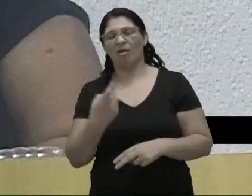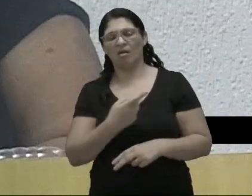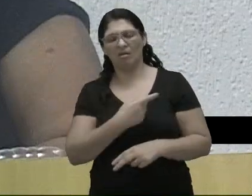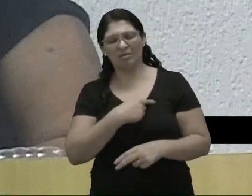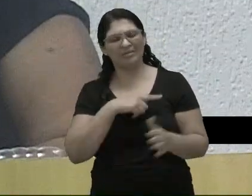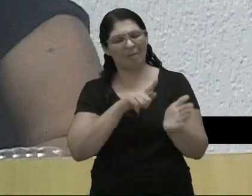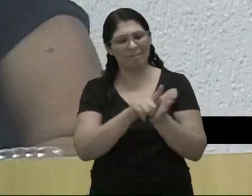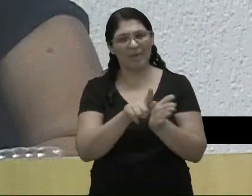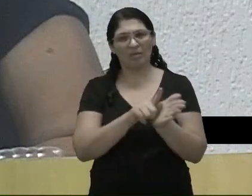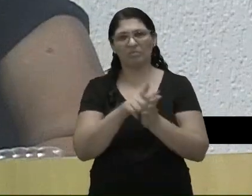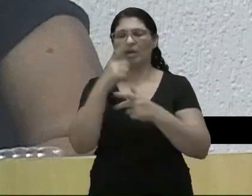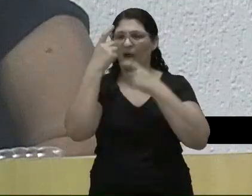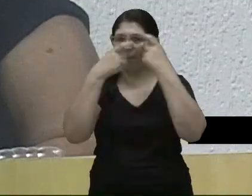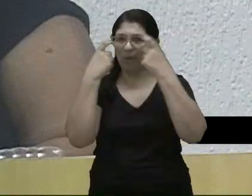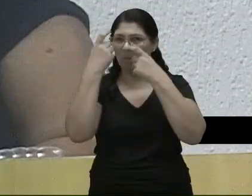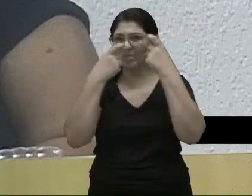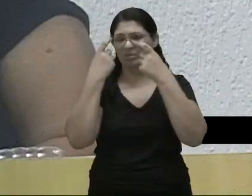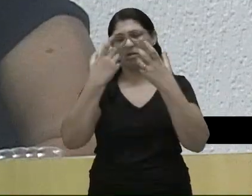essa preocupação.